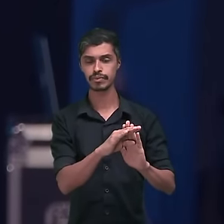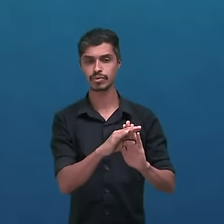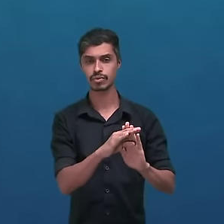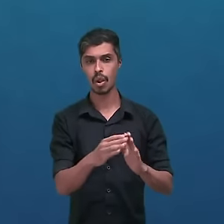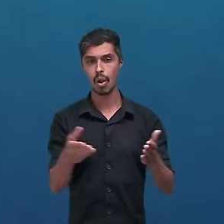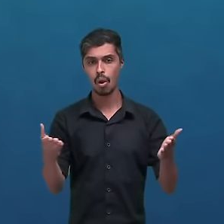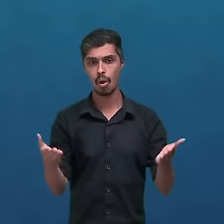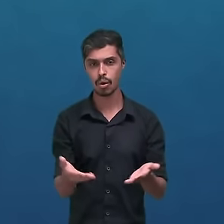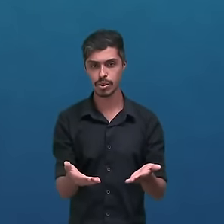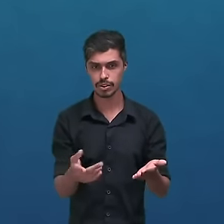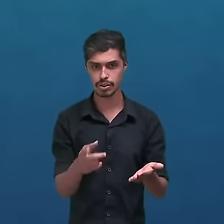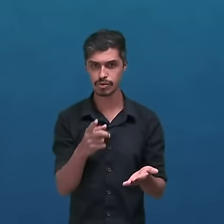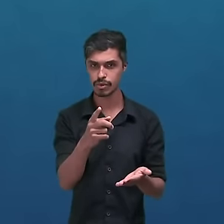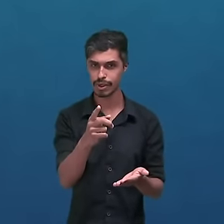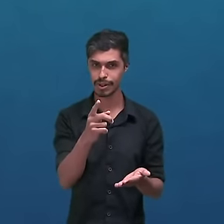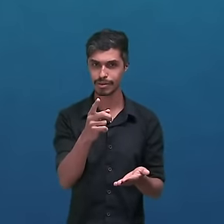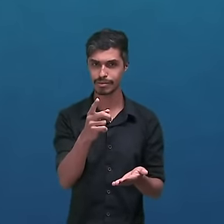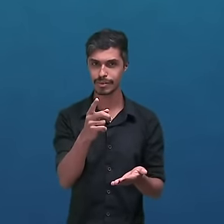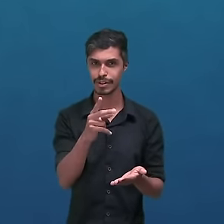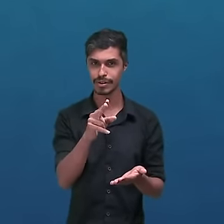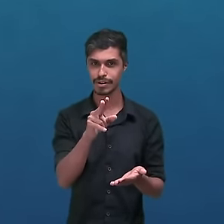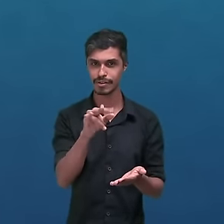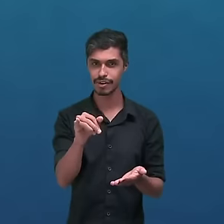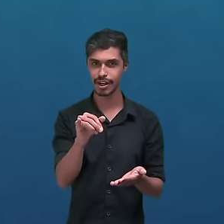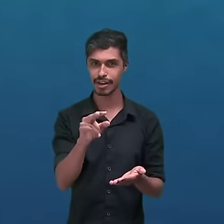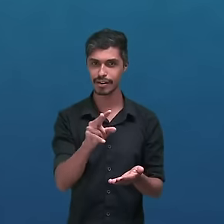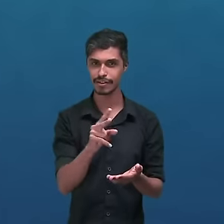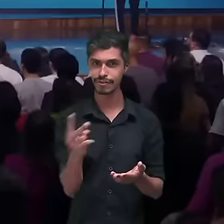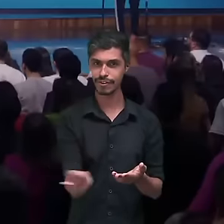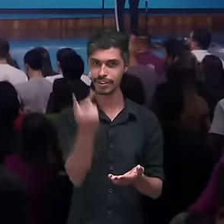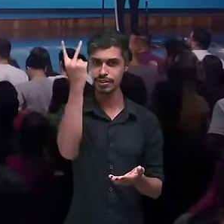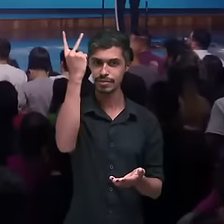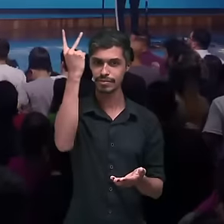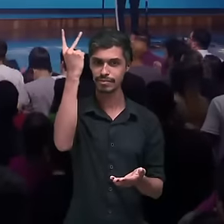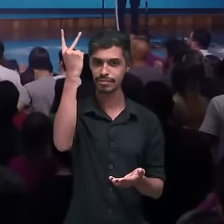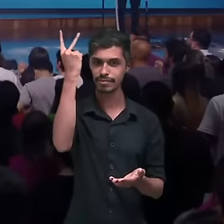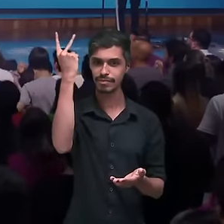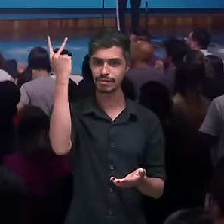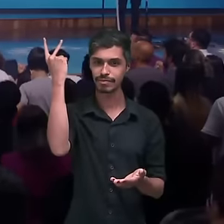Hoje você vai vencer.